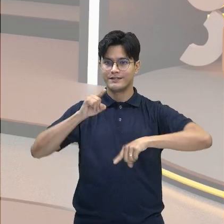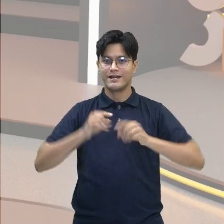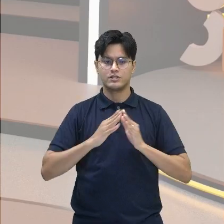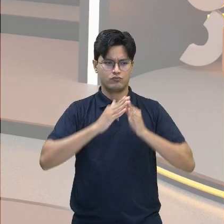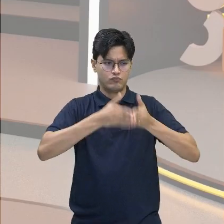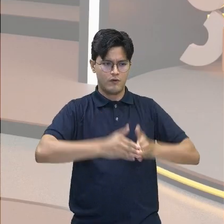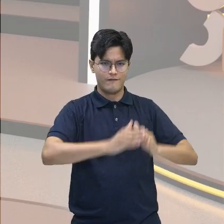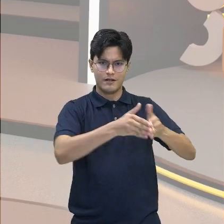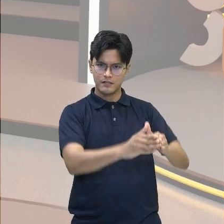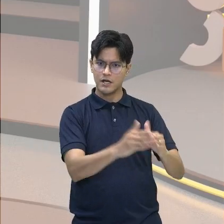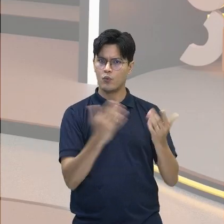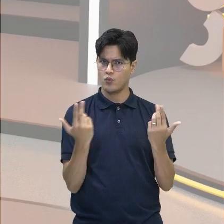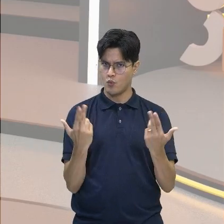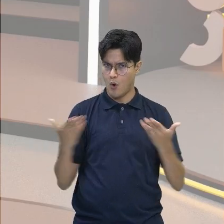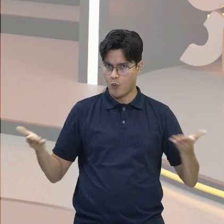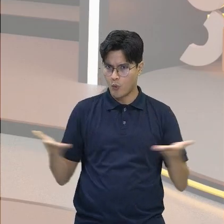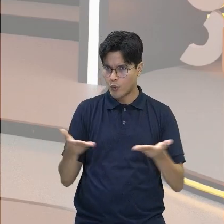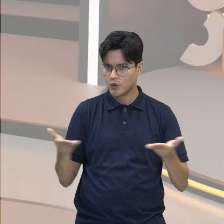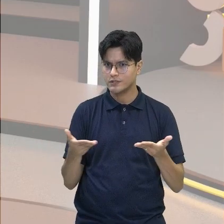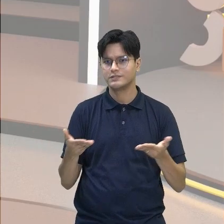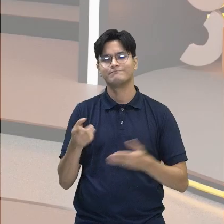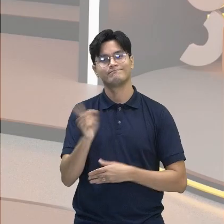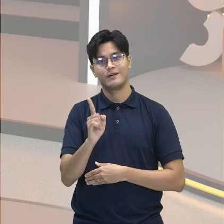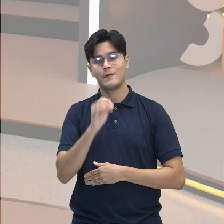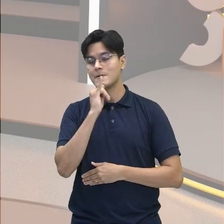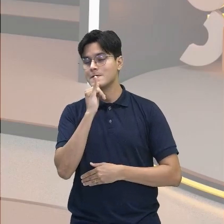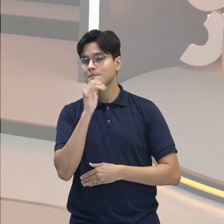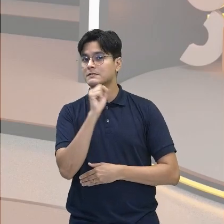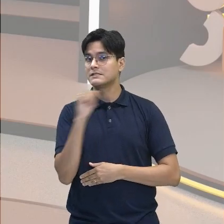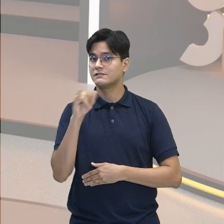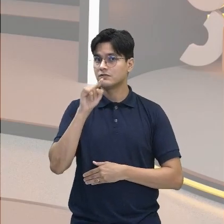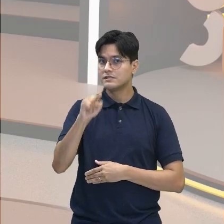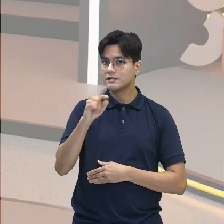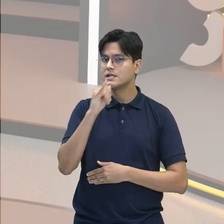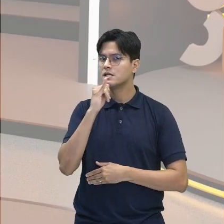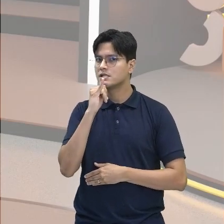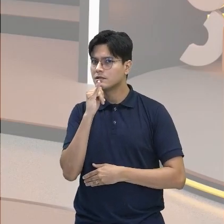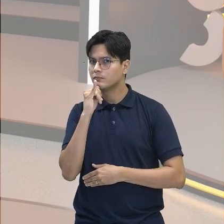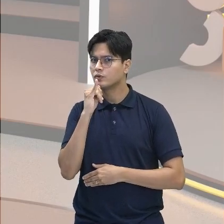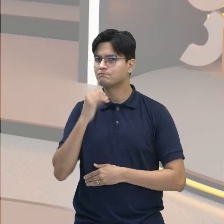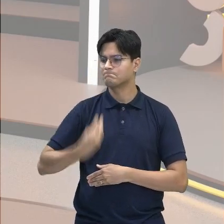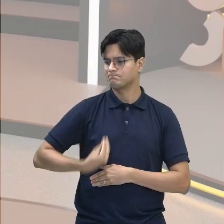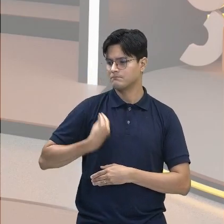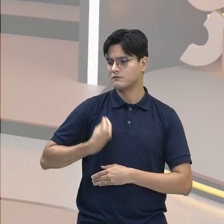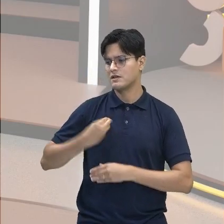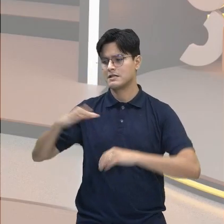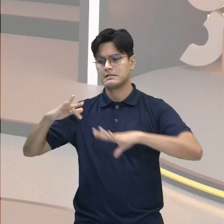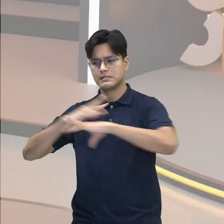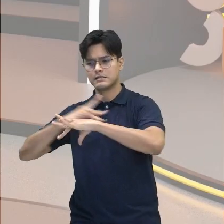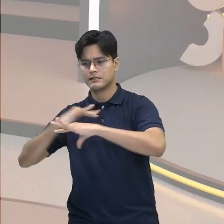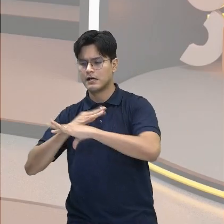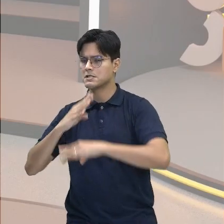precisos como hoje, né? Hoje, se você está numa cidade e você não conhece, você abre o Google Maps e você traça a